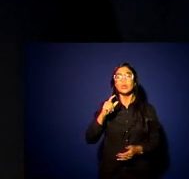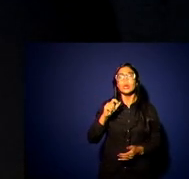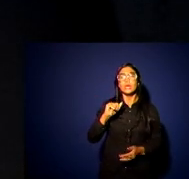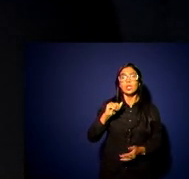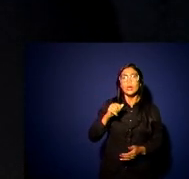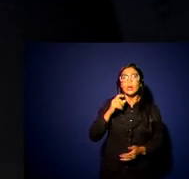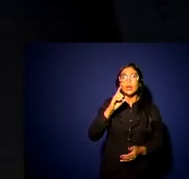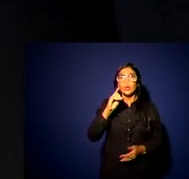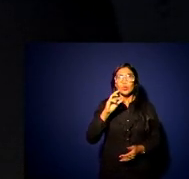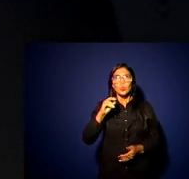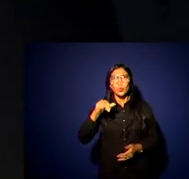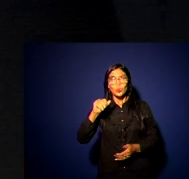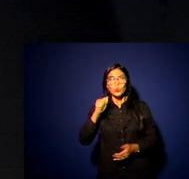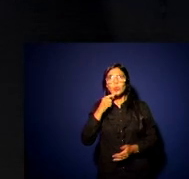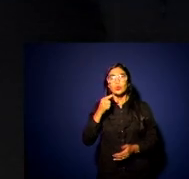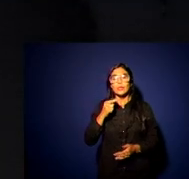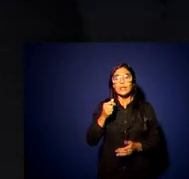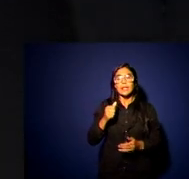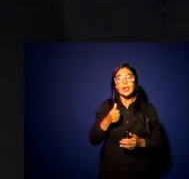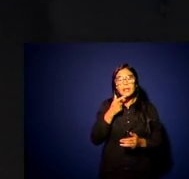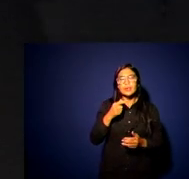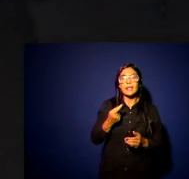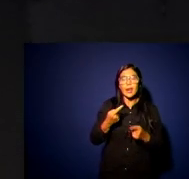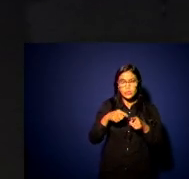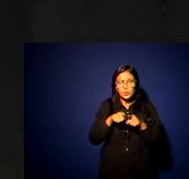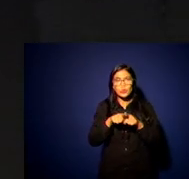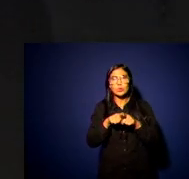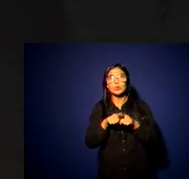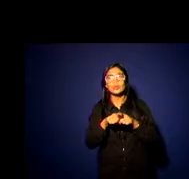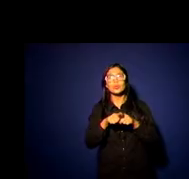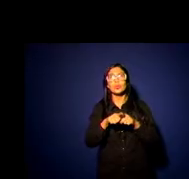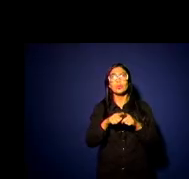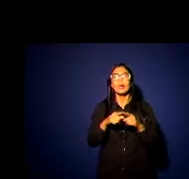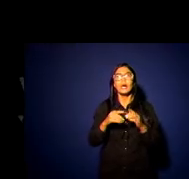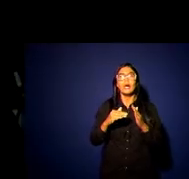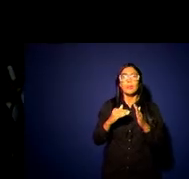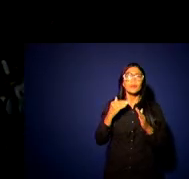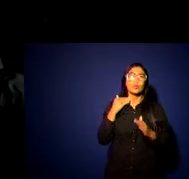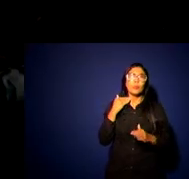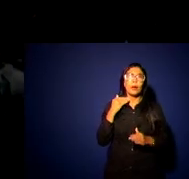sócio do BTG pactual sejam bem-vindos e bom debate